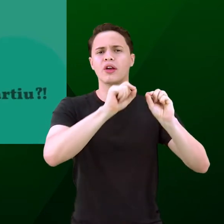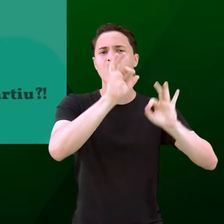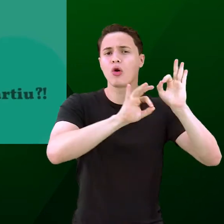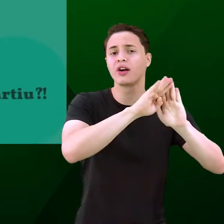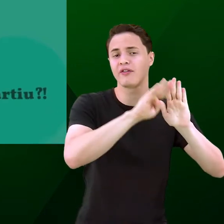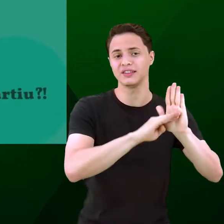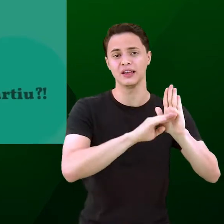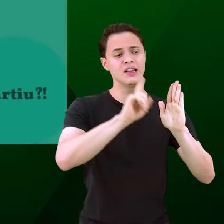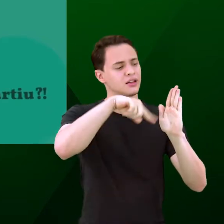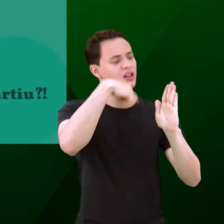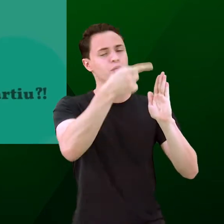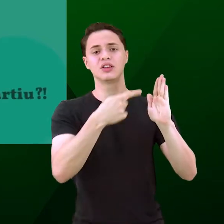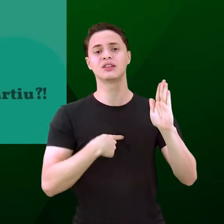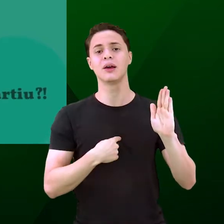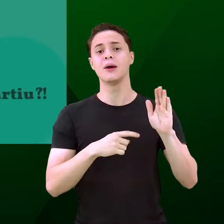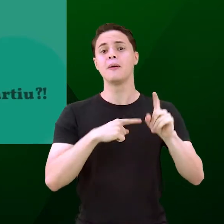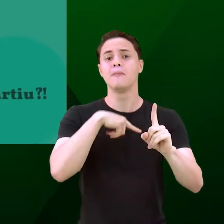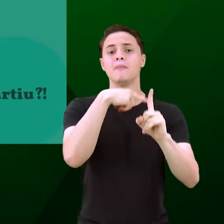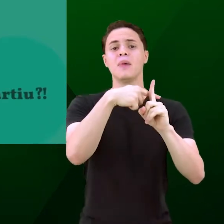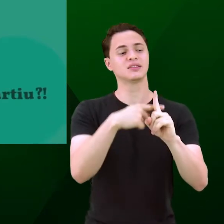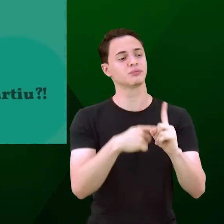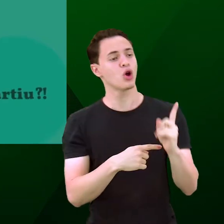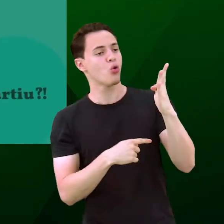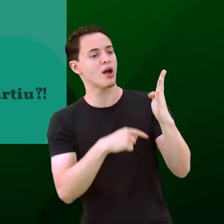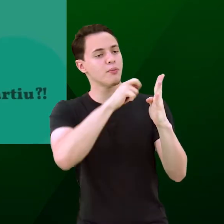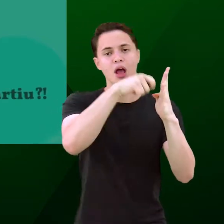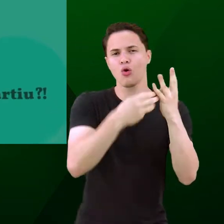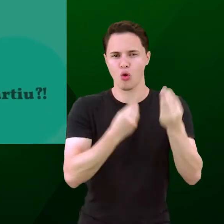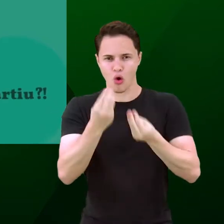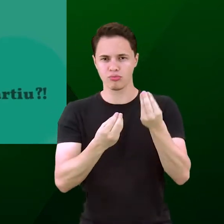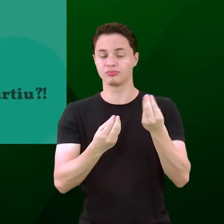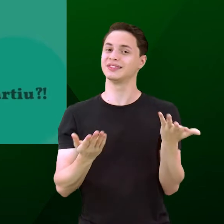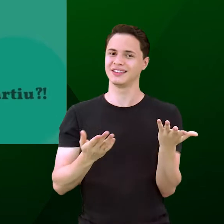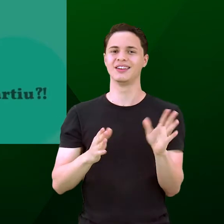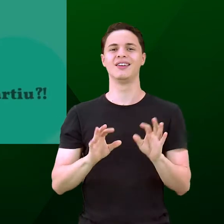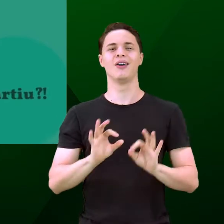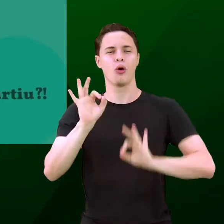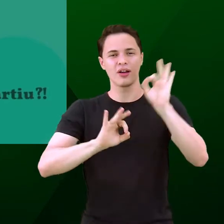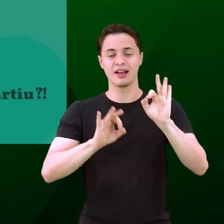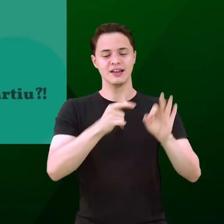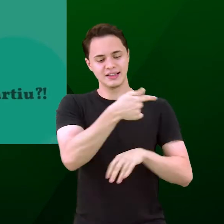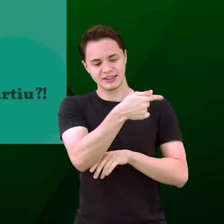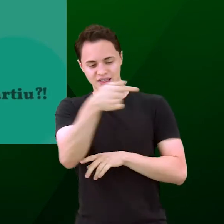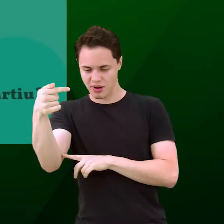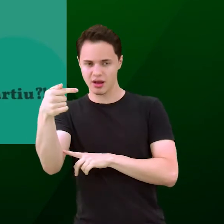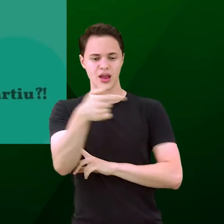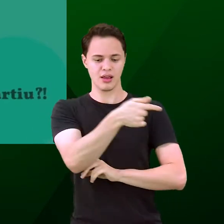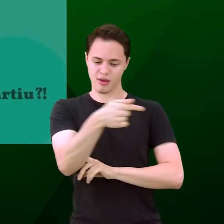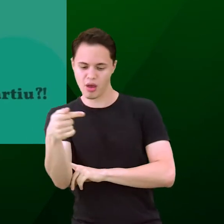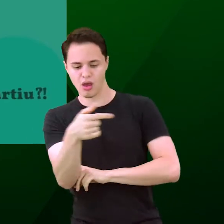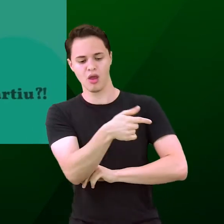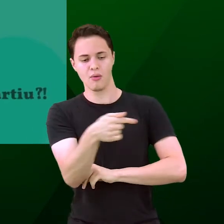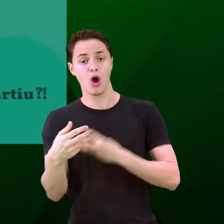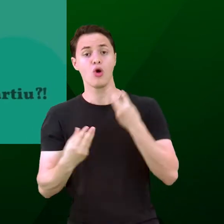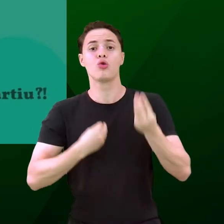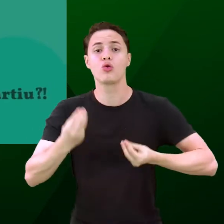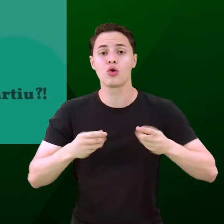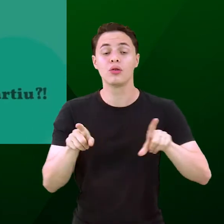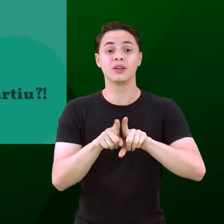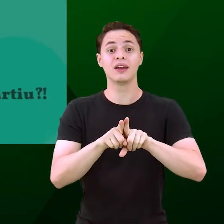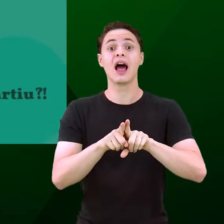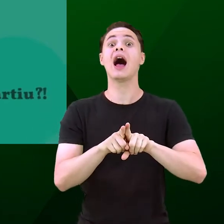cada pessoa precisa de um treino, cada pessoa tem uma particularidade, então não adianta você pegar a dieta, o treino, seja lá o que